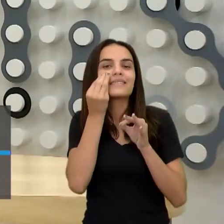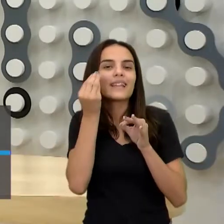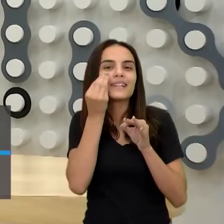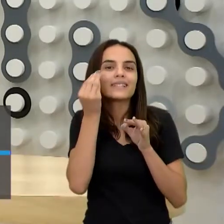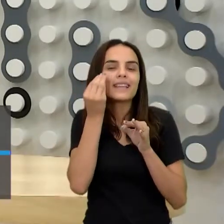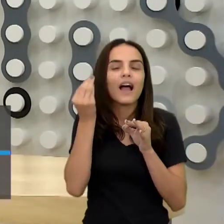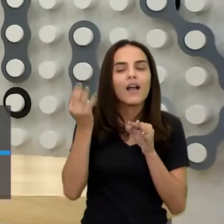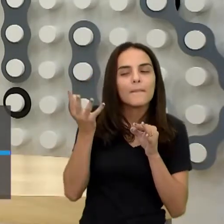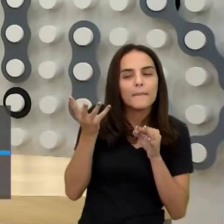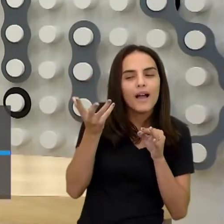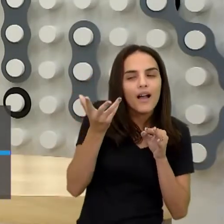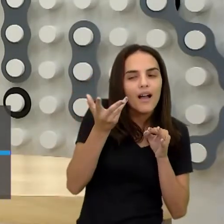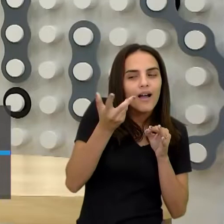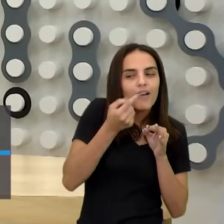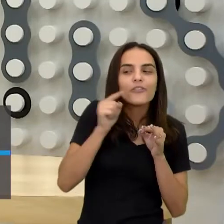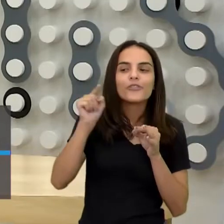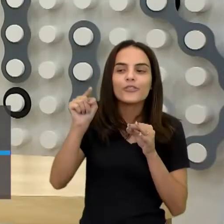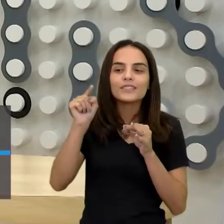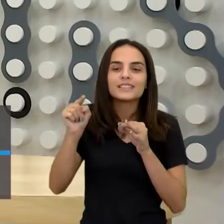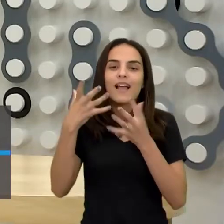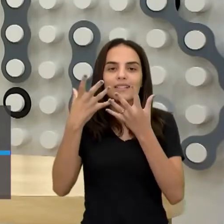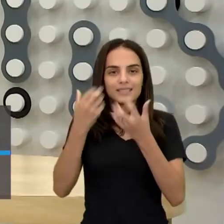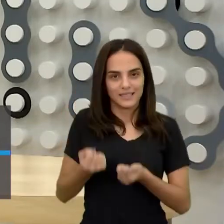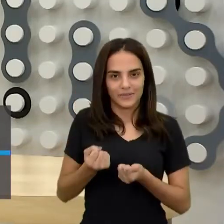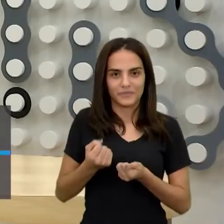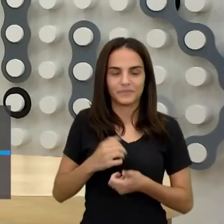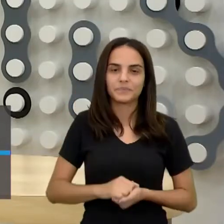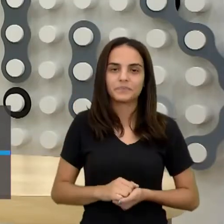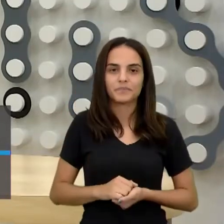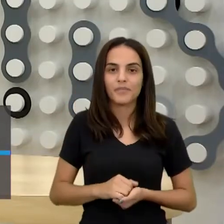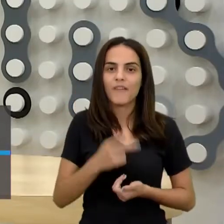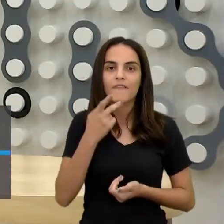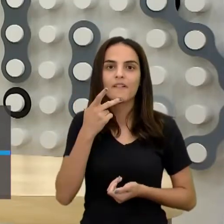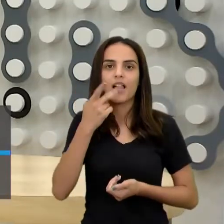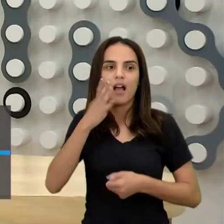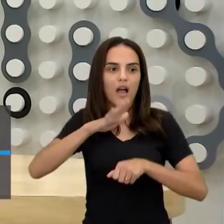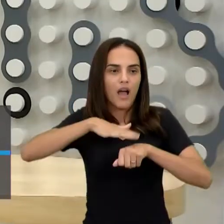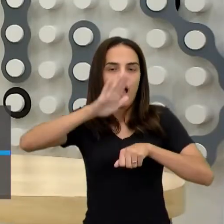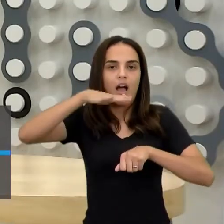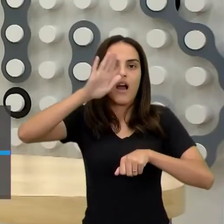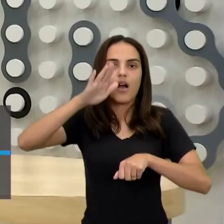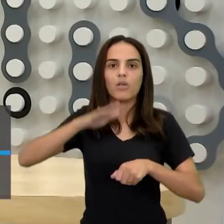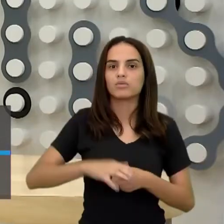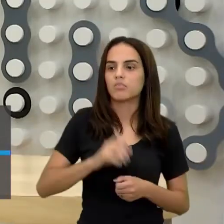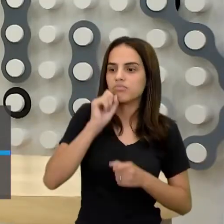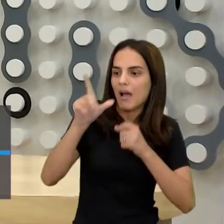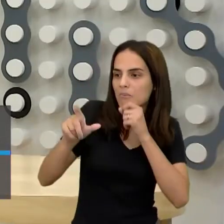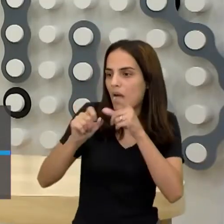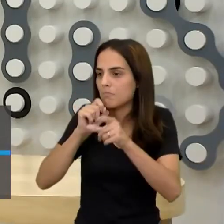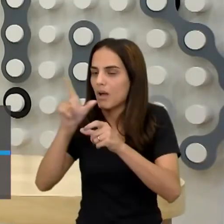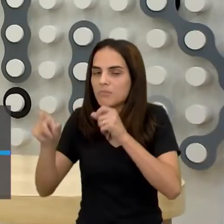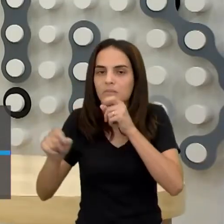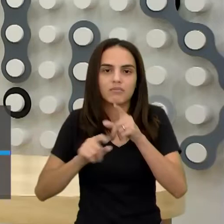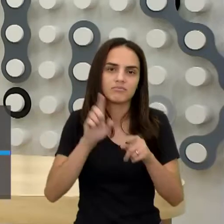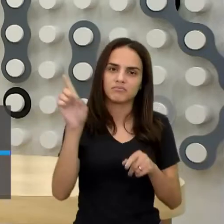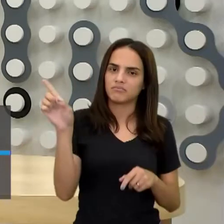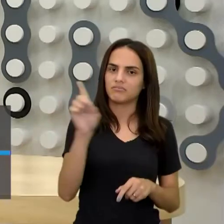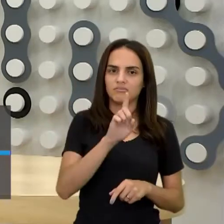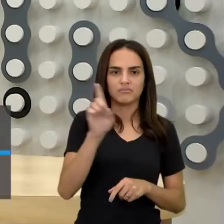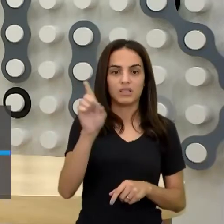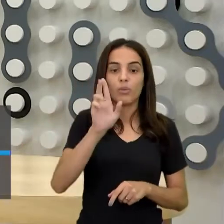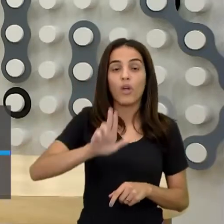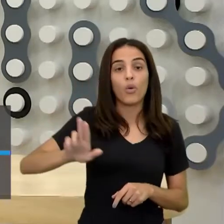de convencimento, é usar argumentos. E não é falar mais alto, não é usar palavrão, não é gritar, não, é